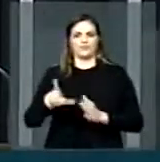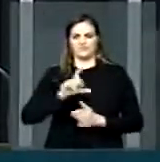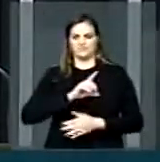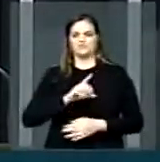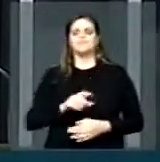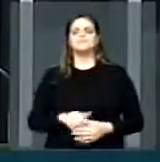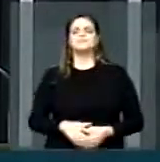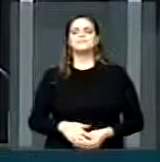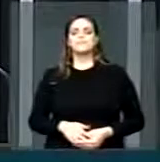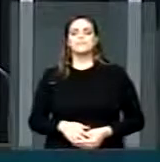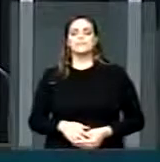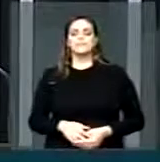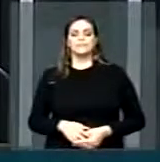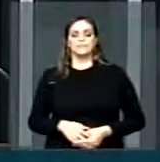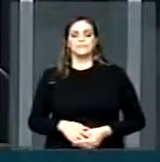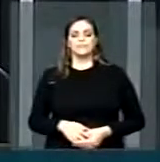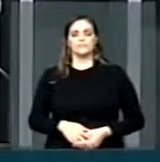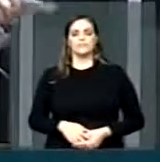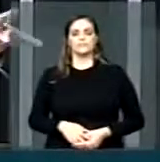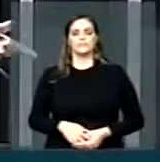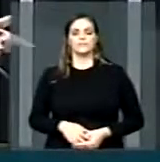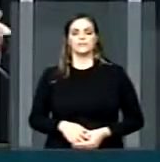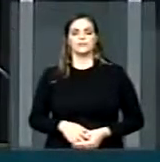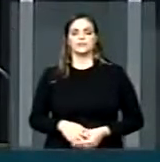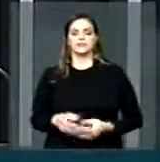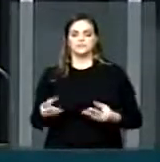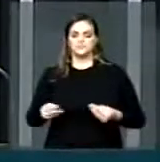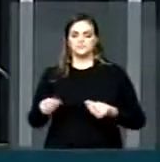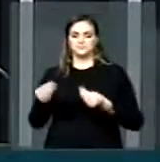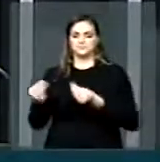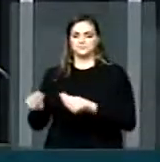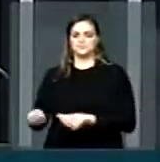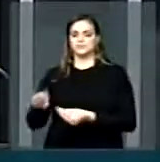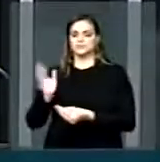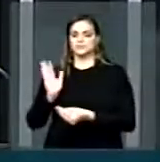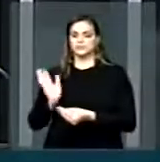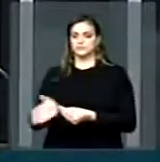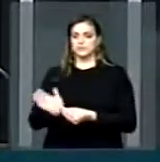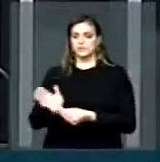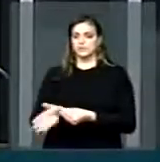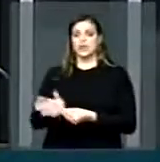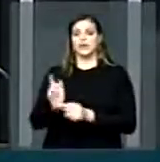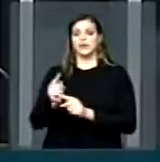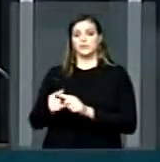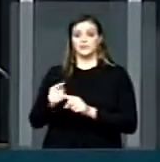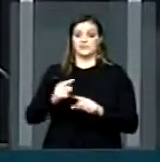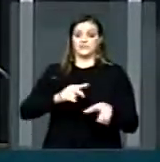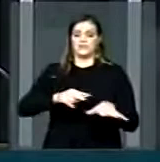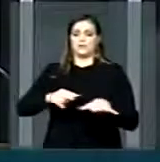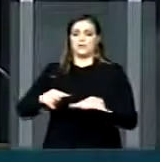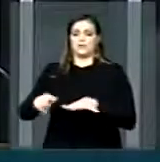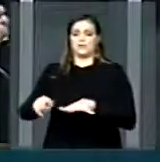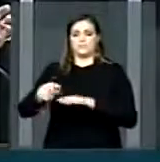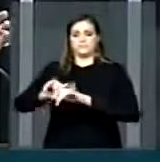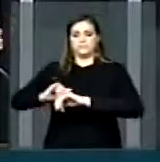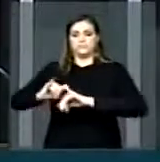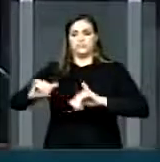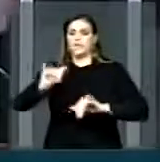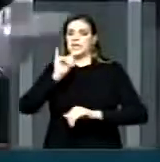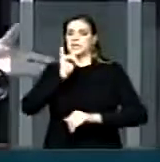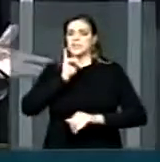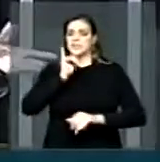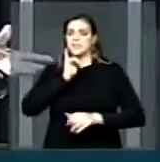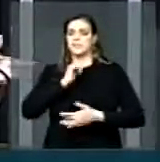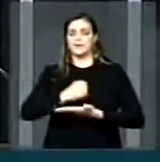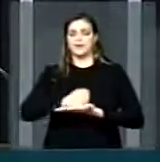antecipados, então eu gostaria que Vossa Excelência desse a divulgação nesses discursos que eu vou passar aqui, como por exemplo, medicamentos